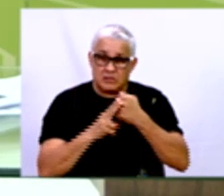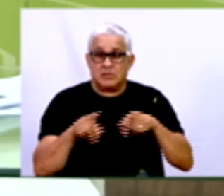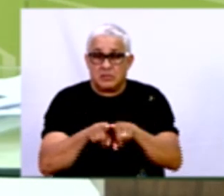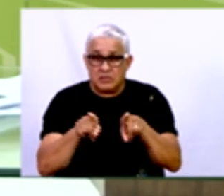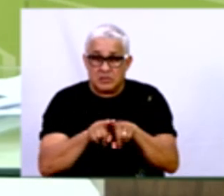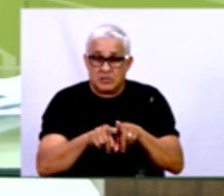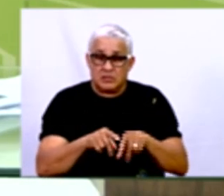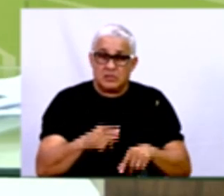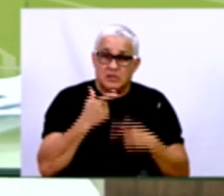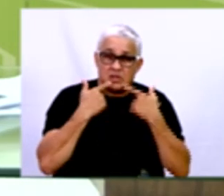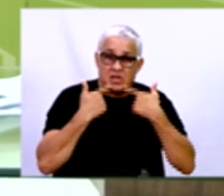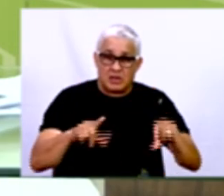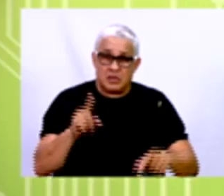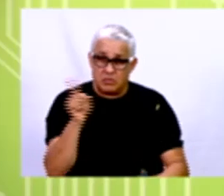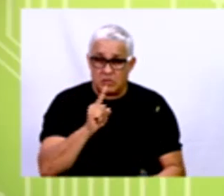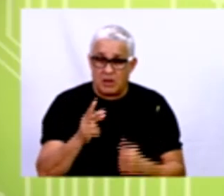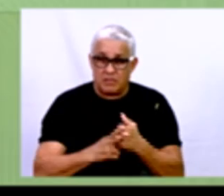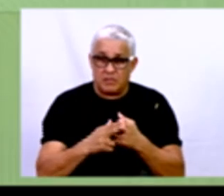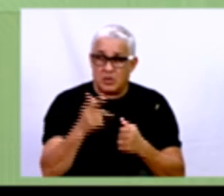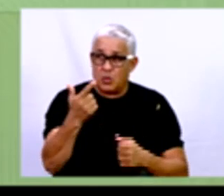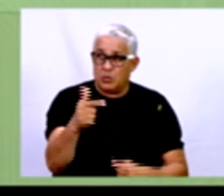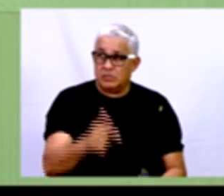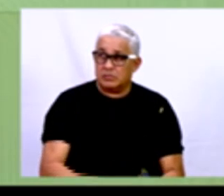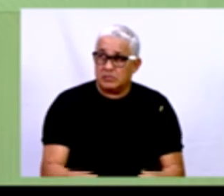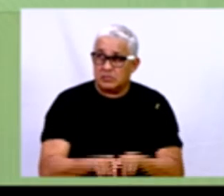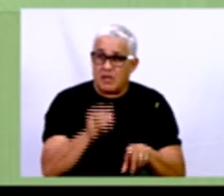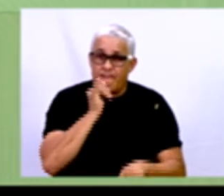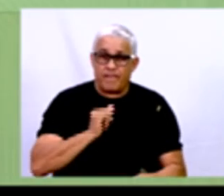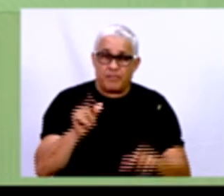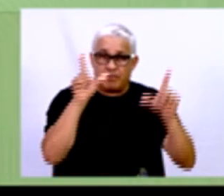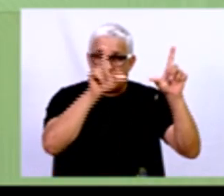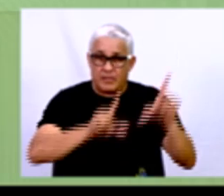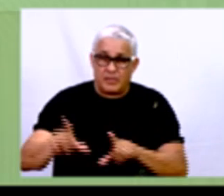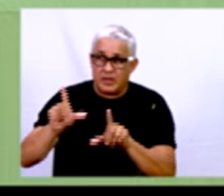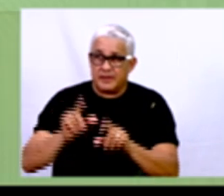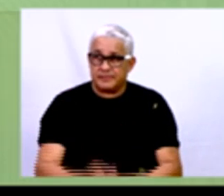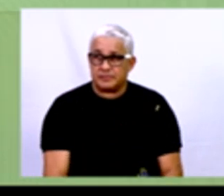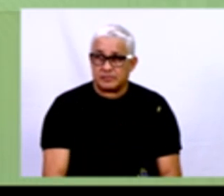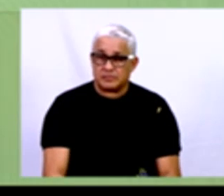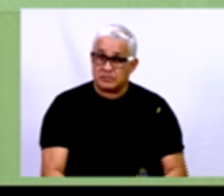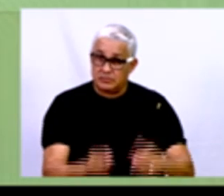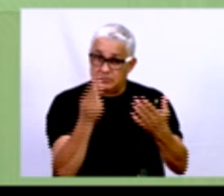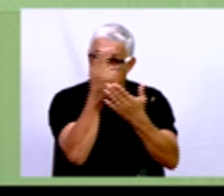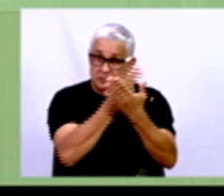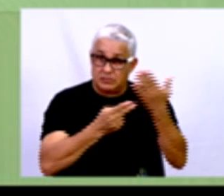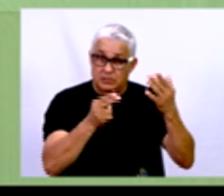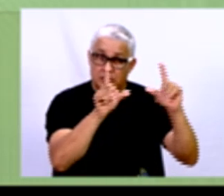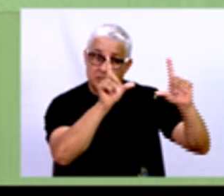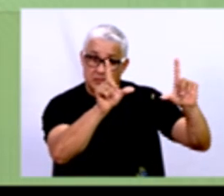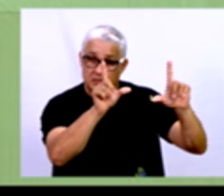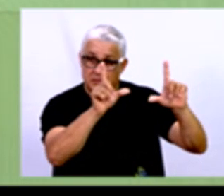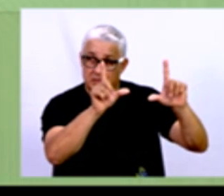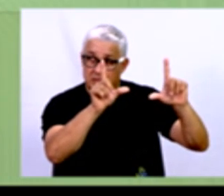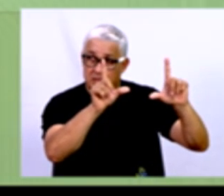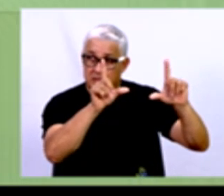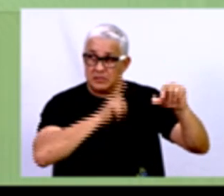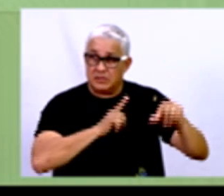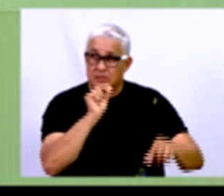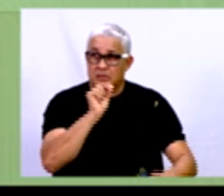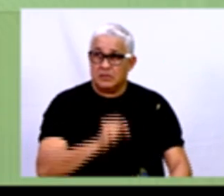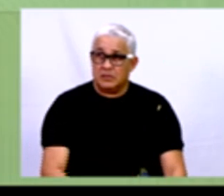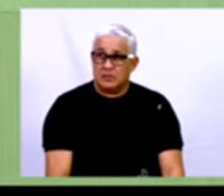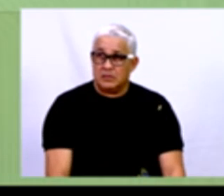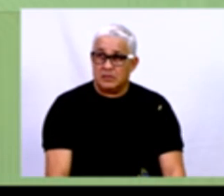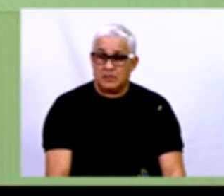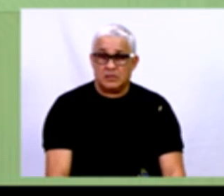linguagem não verbal. Vejamos no slide os nossos exemplos. Nessa primeira imagem, o que nós temos aqui? Nós temos